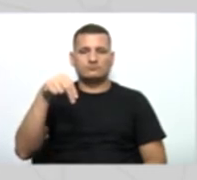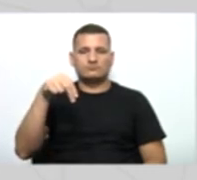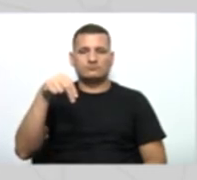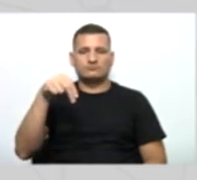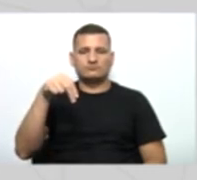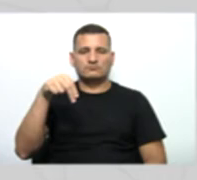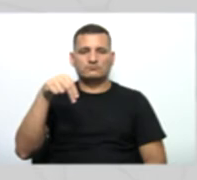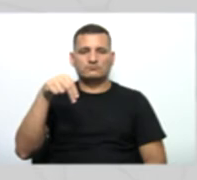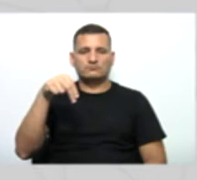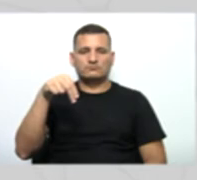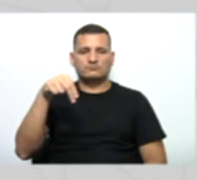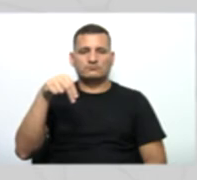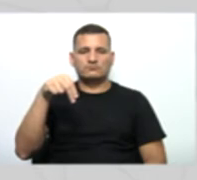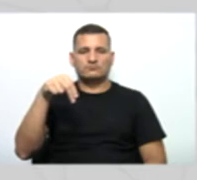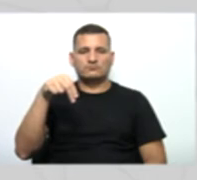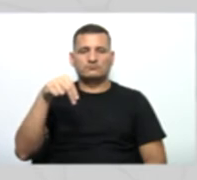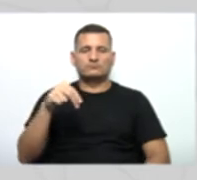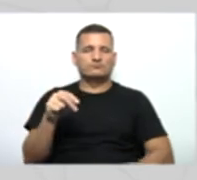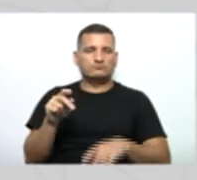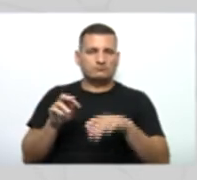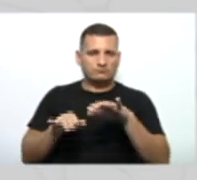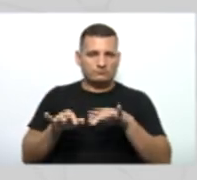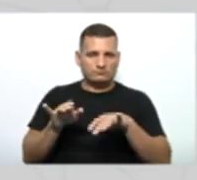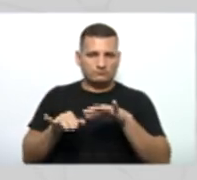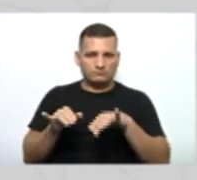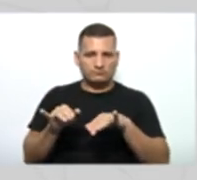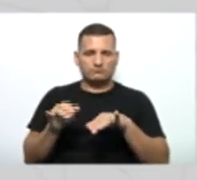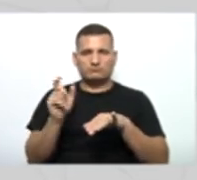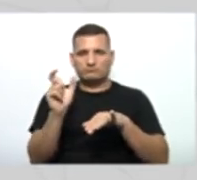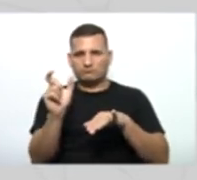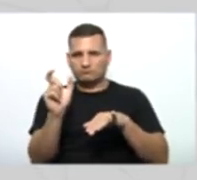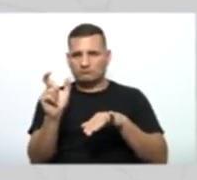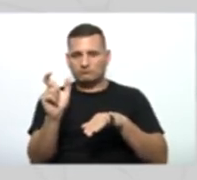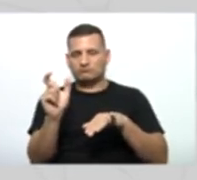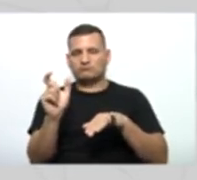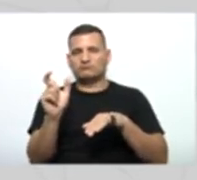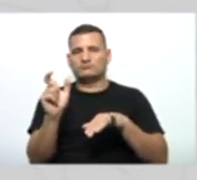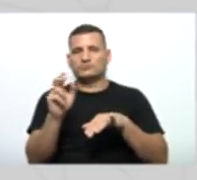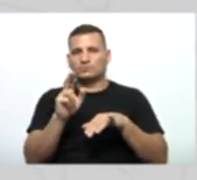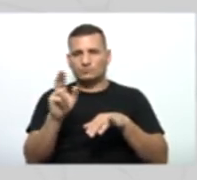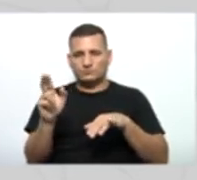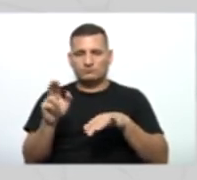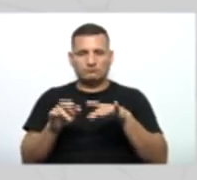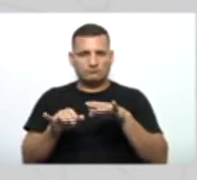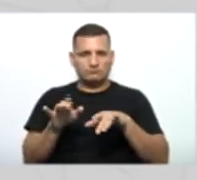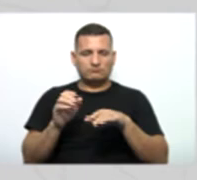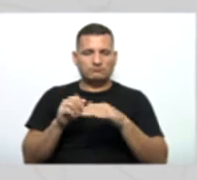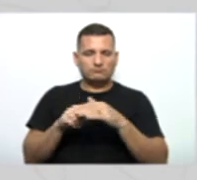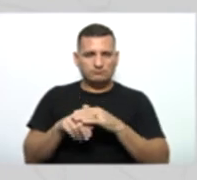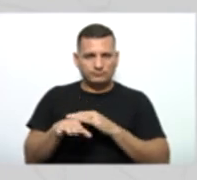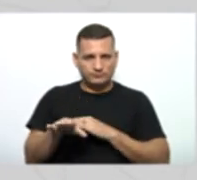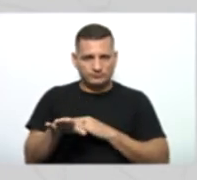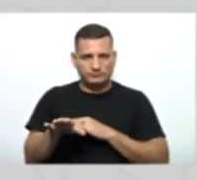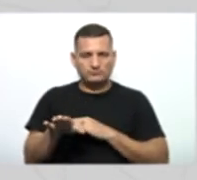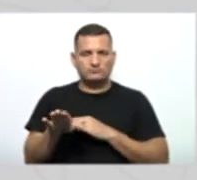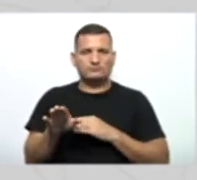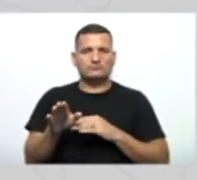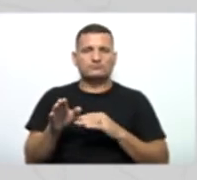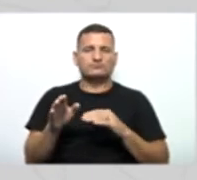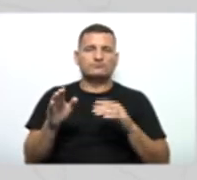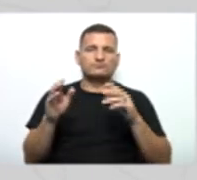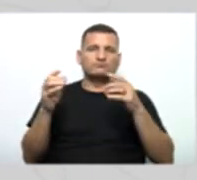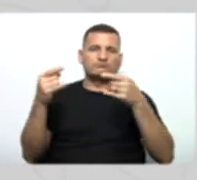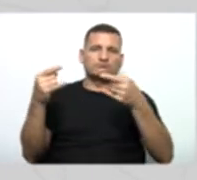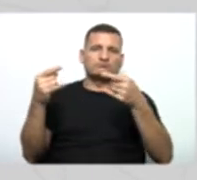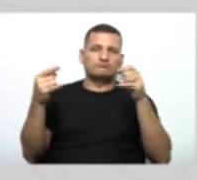está inserindo o nome que o usuário digitou na sua lista nomes. A partir do momento que você visualizar o conteúdo dessa lista, já vai ter um